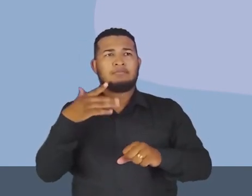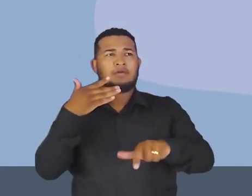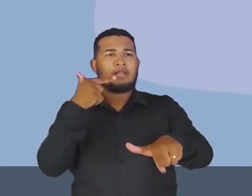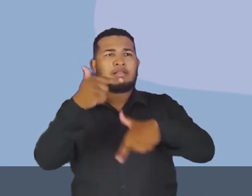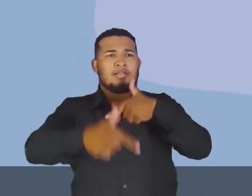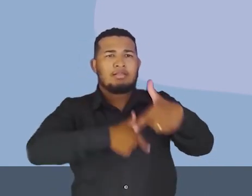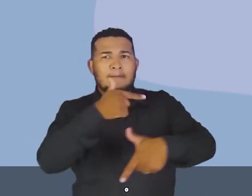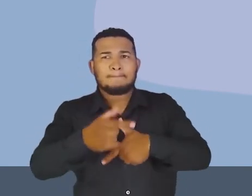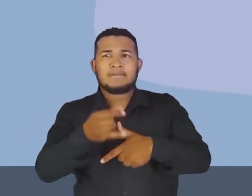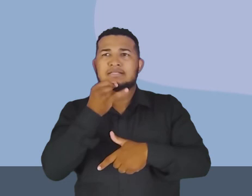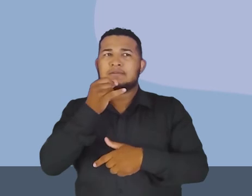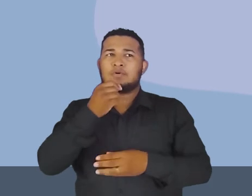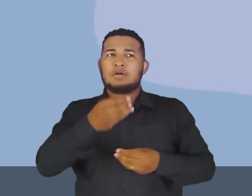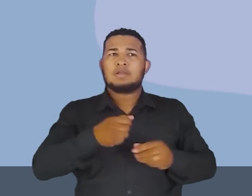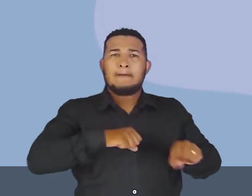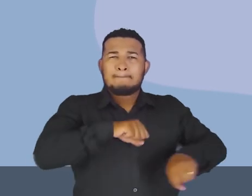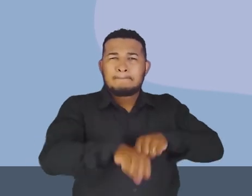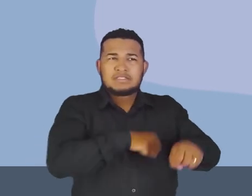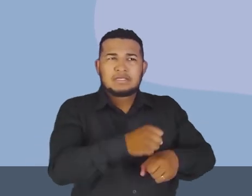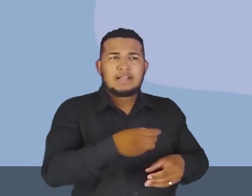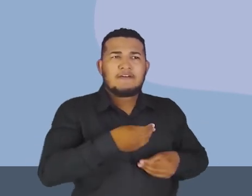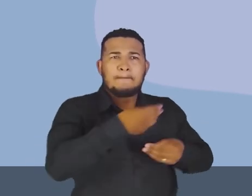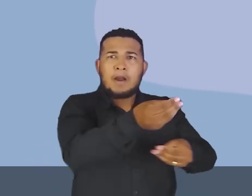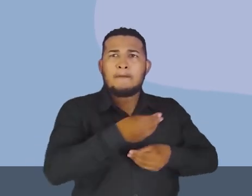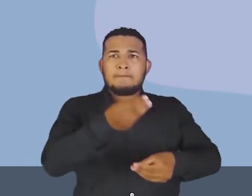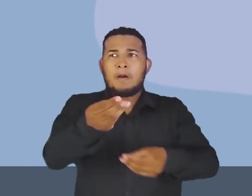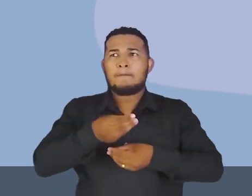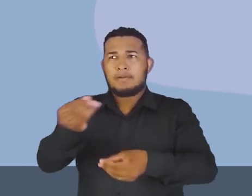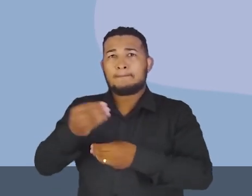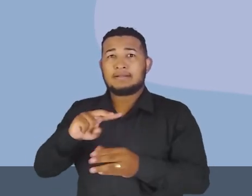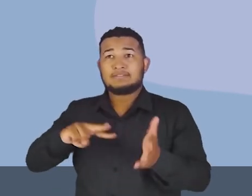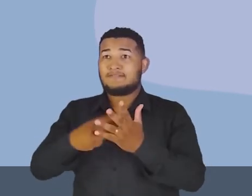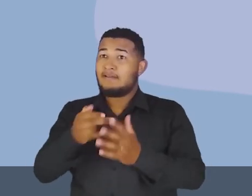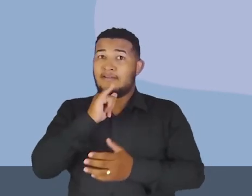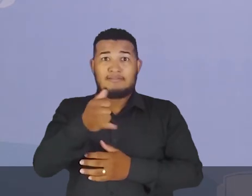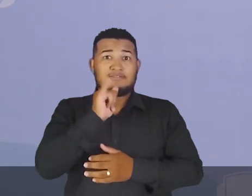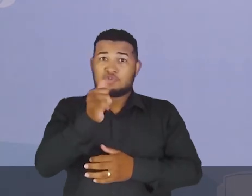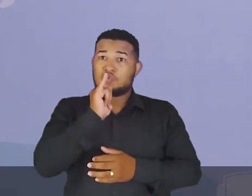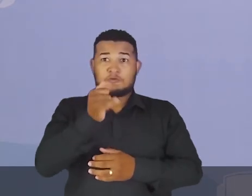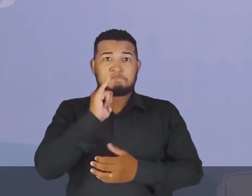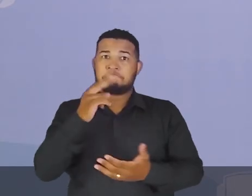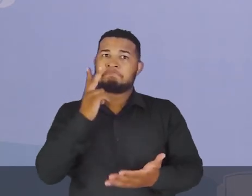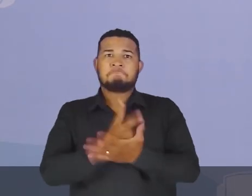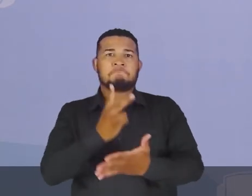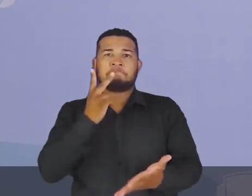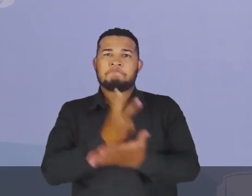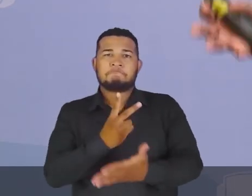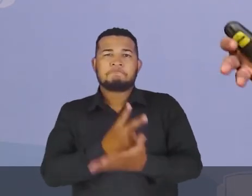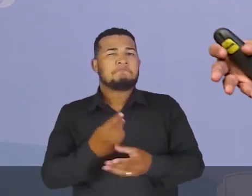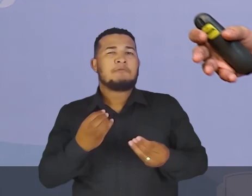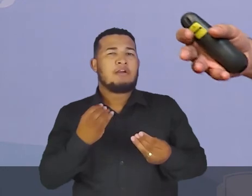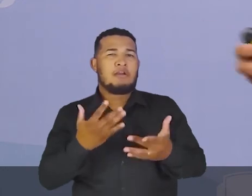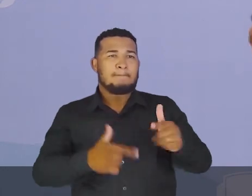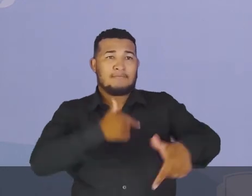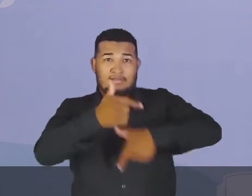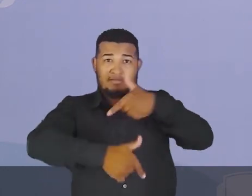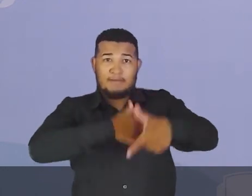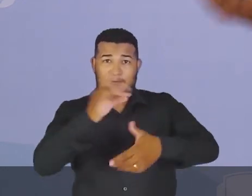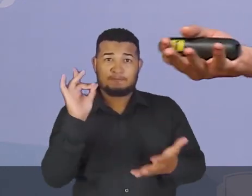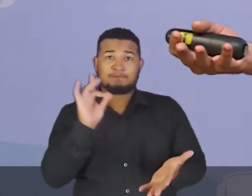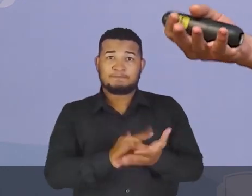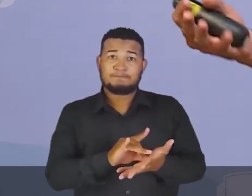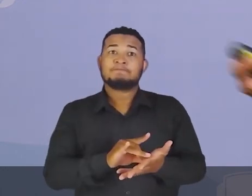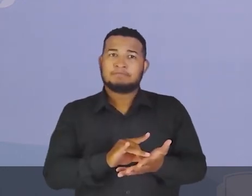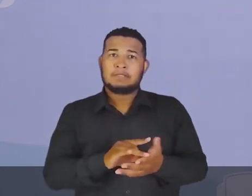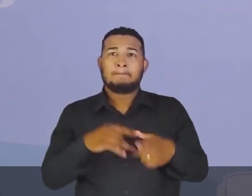trabalho de entregador, por exemplo, de bicicleta, que ela vai gastar muita energia para praticar esse